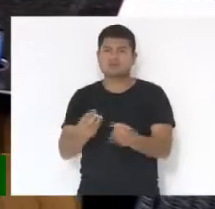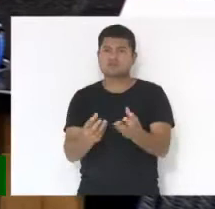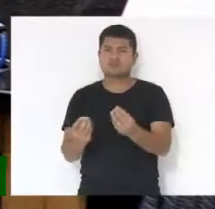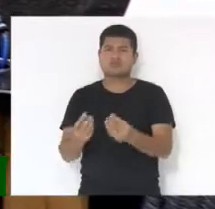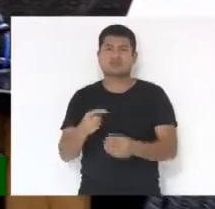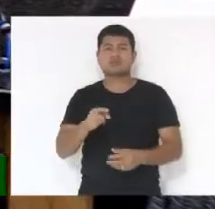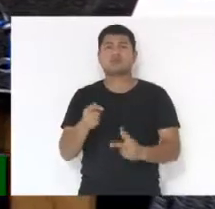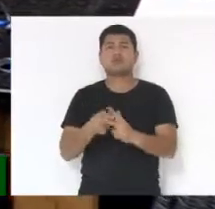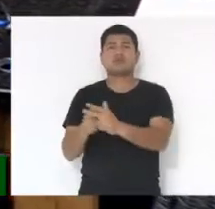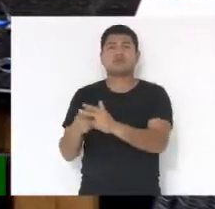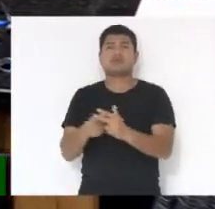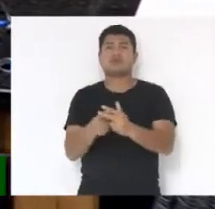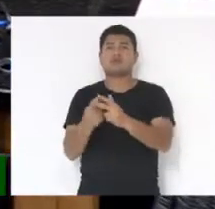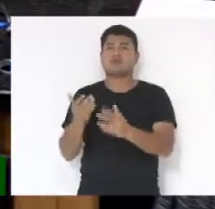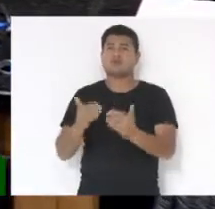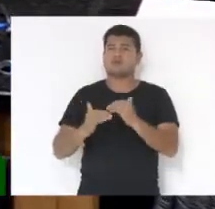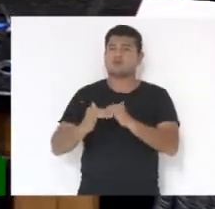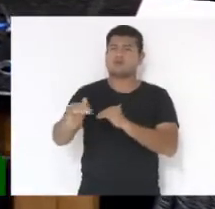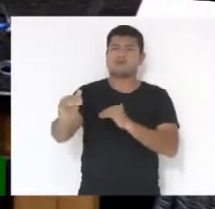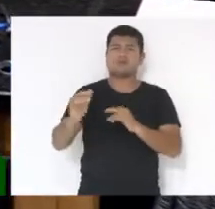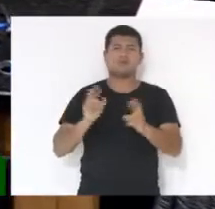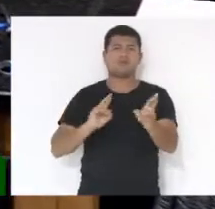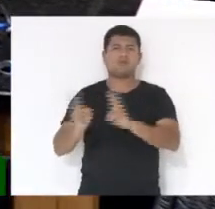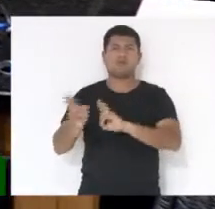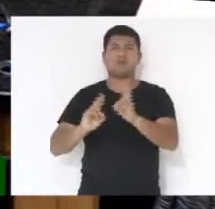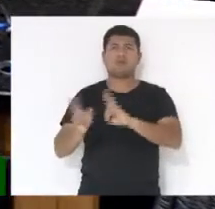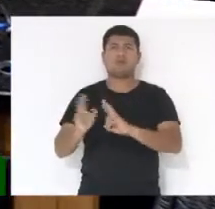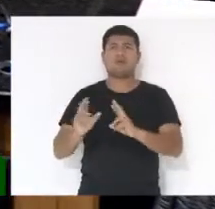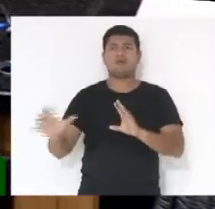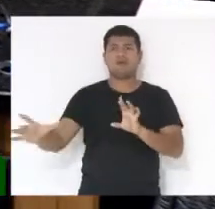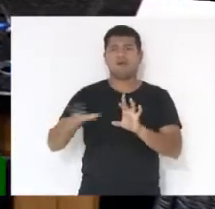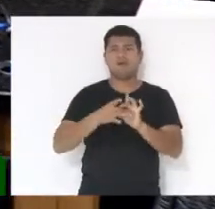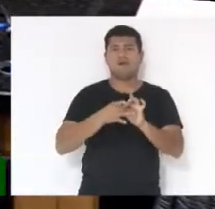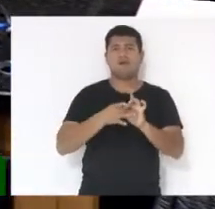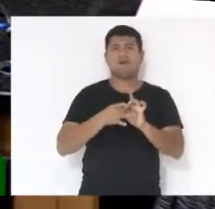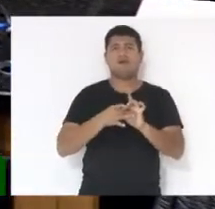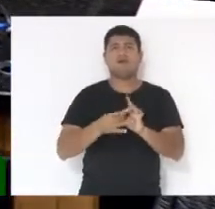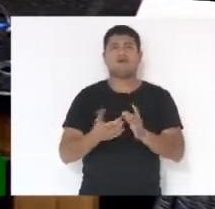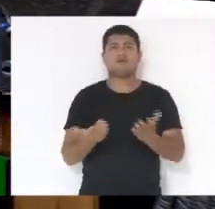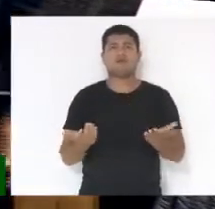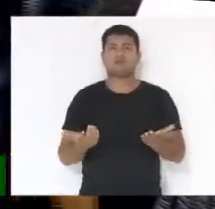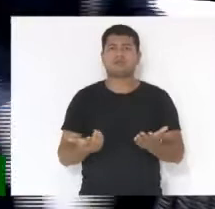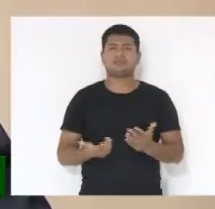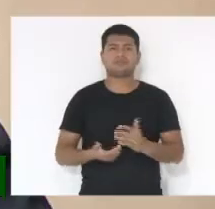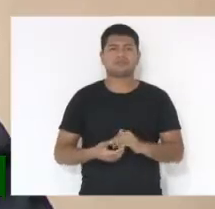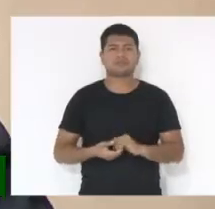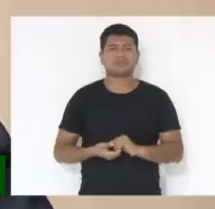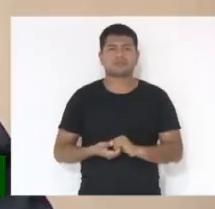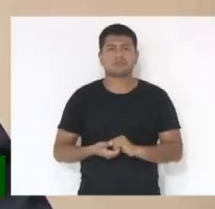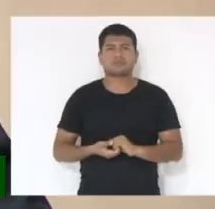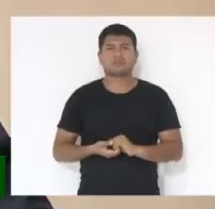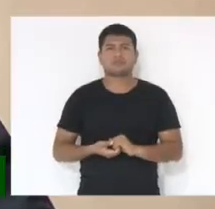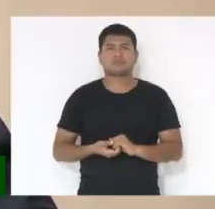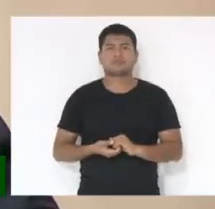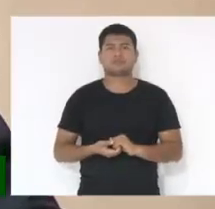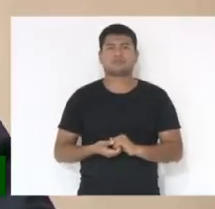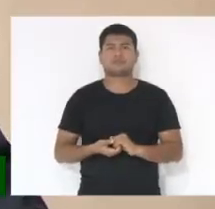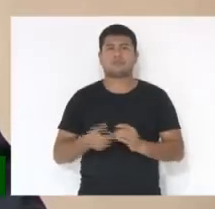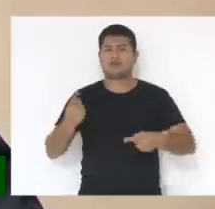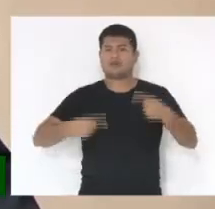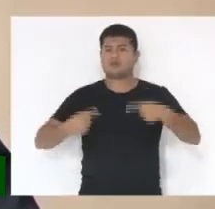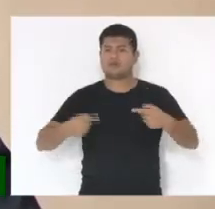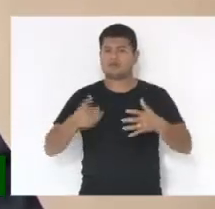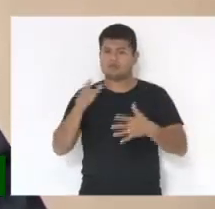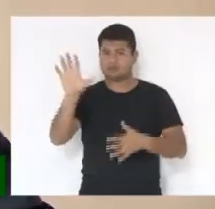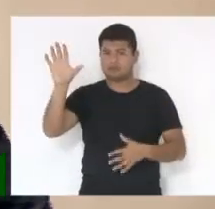desse importante corredor que liga o centro da cidade ao norte da ilha. Em discussão, não havendo quem